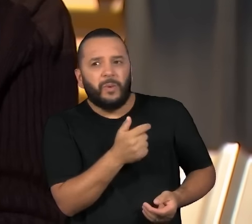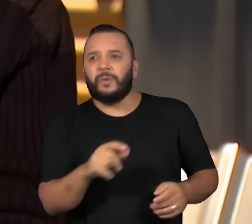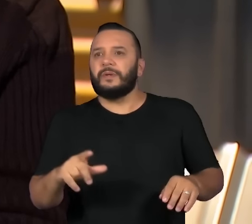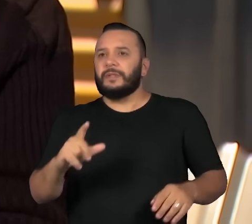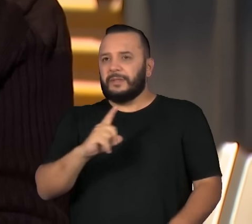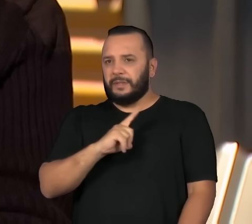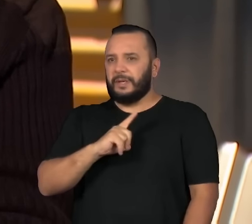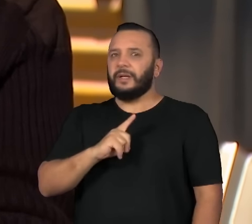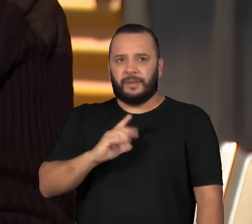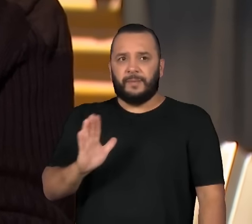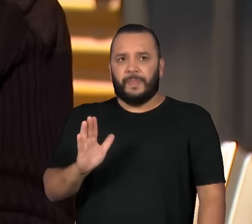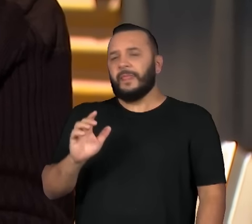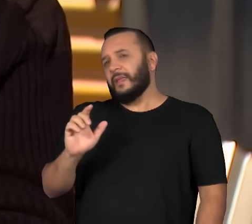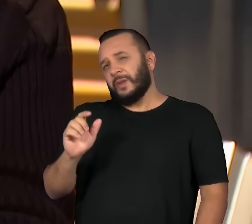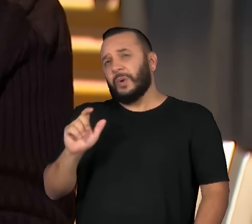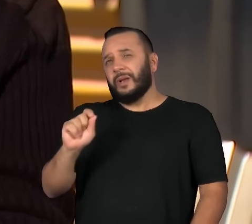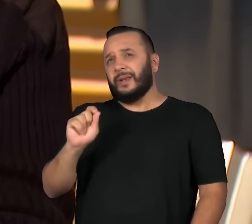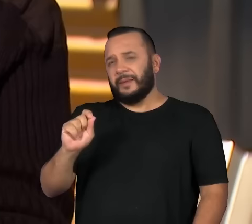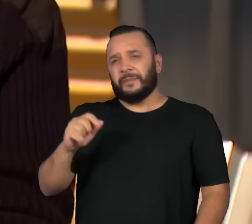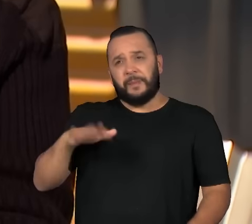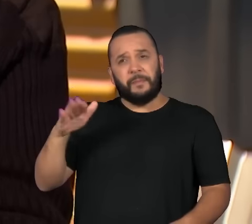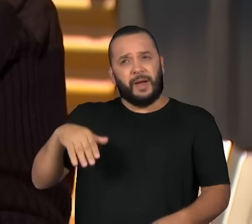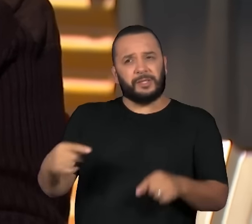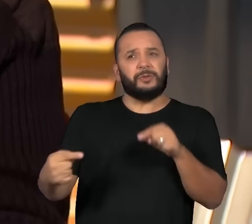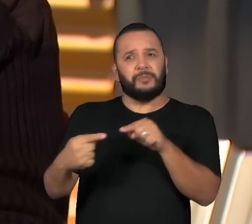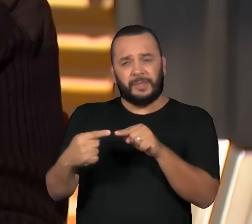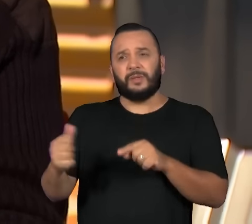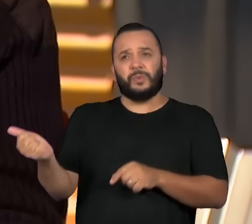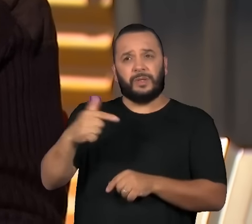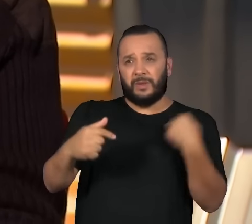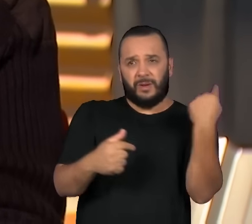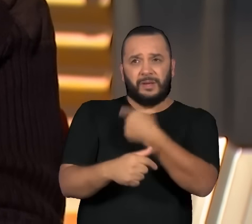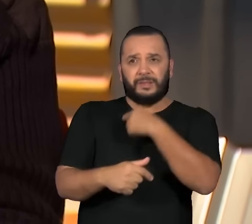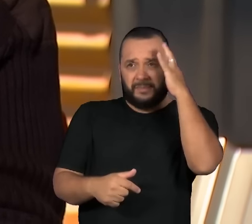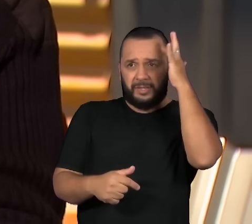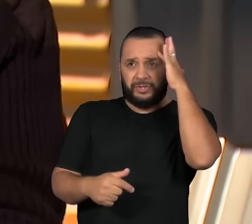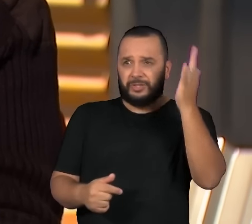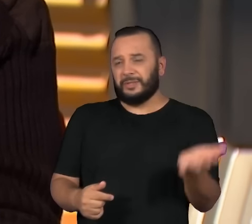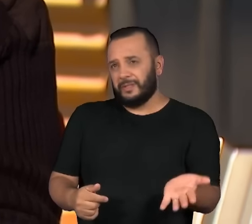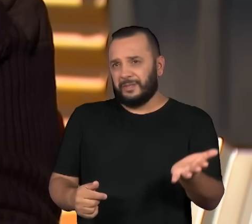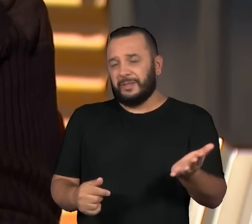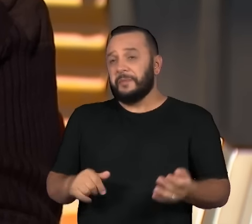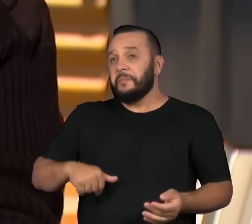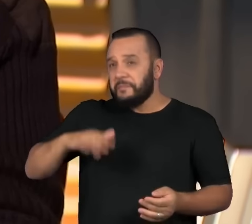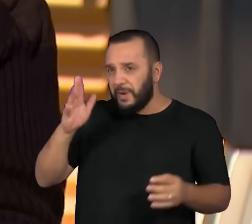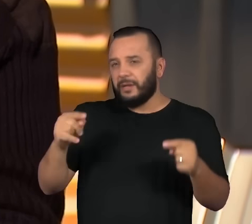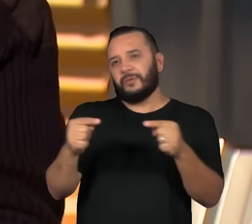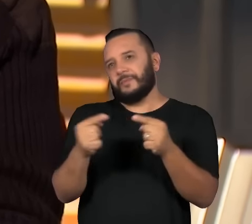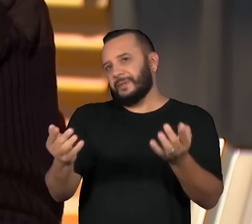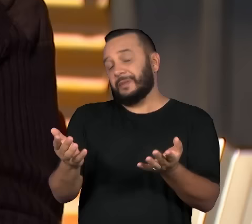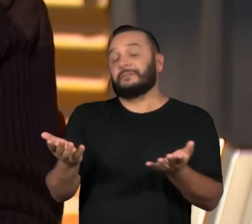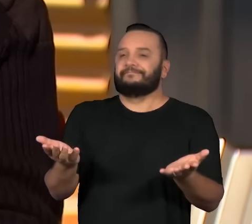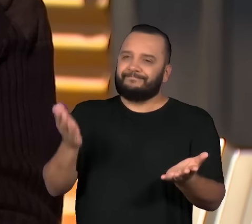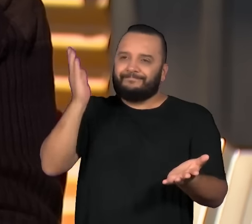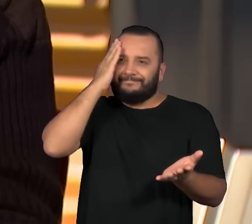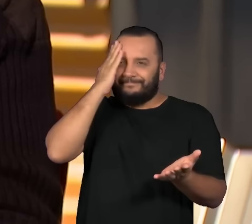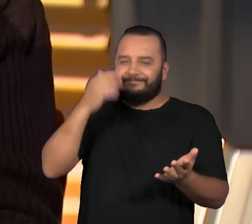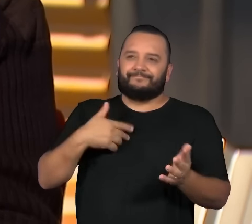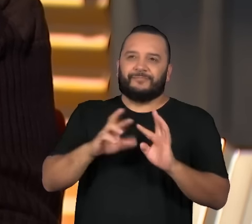né, nesse disco, É. que a gente tem muito mais em comum do que a gente imagina. Né? Porra. Muito mais em comum, apesar das